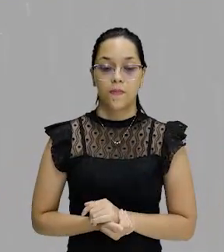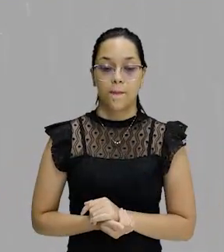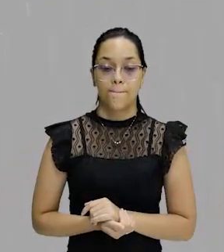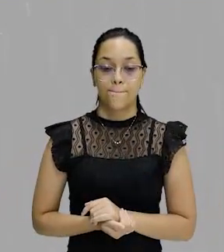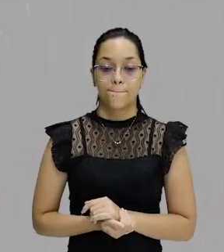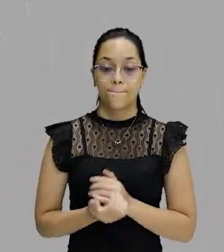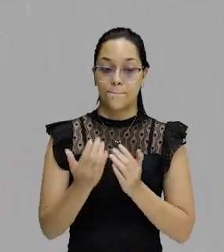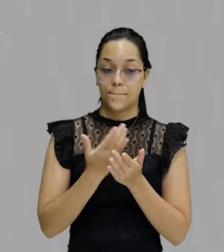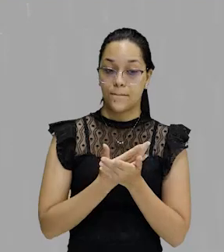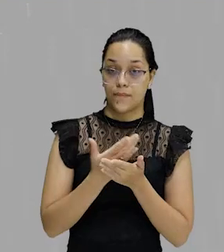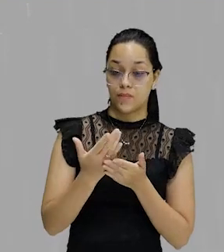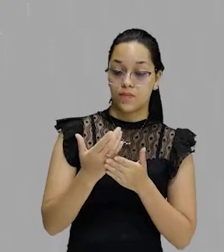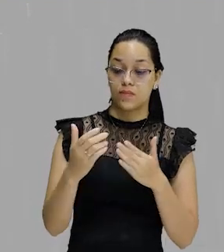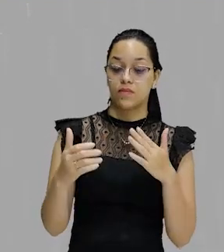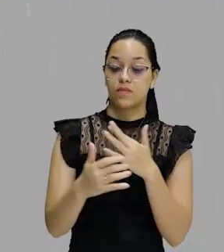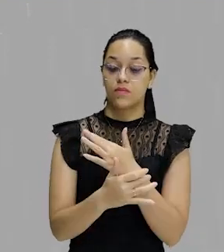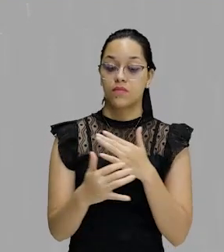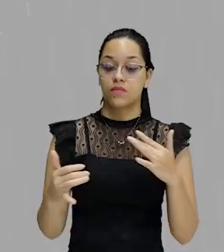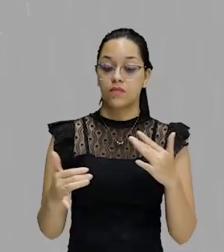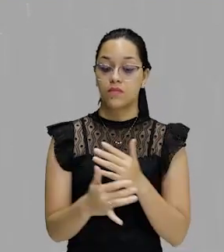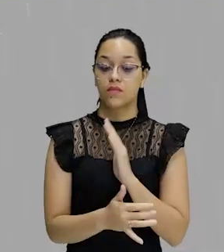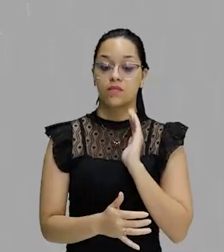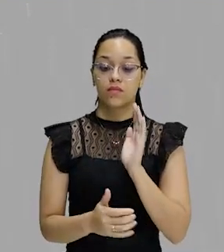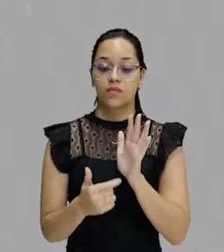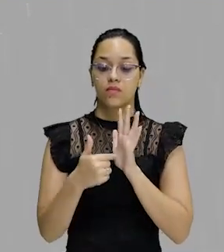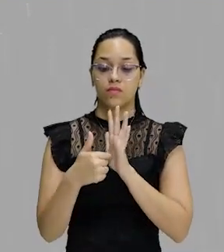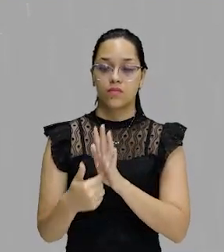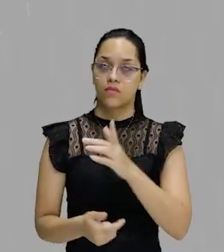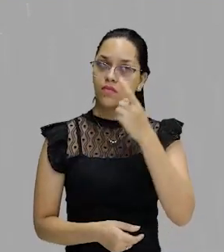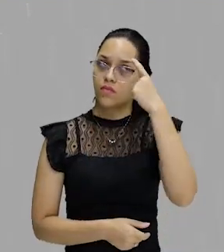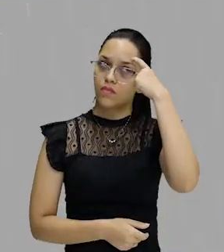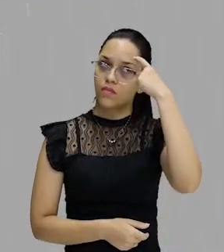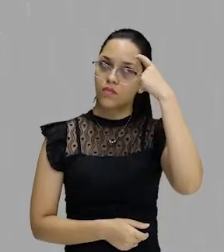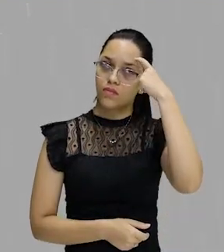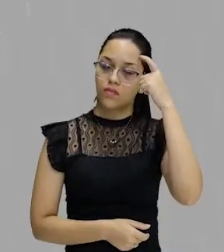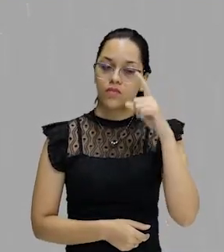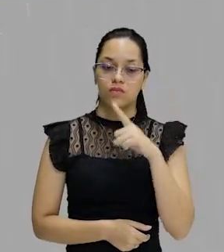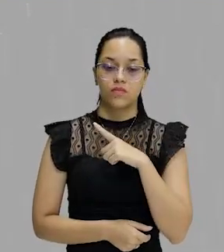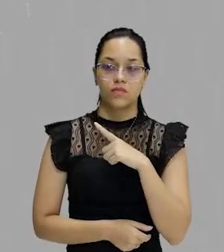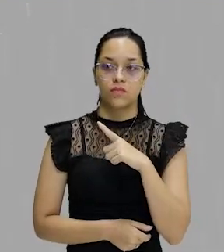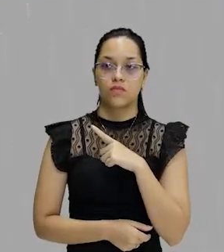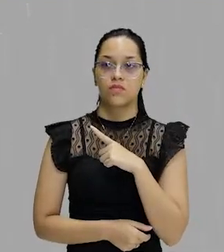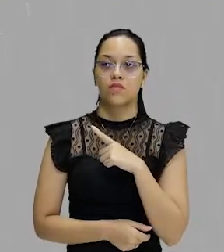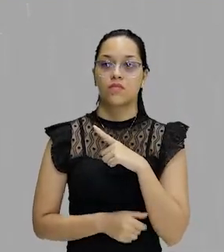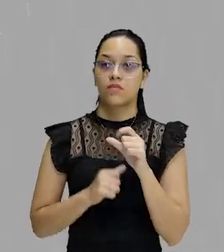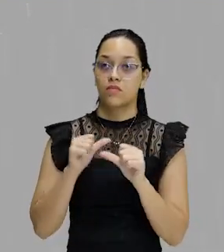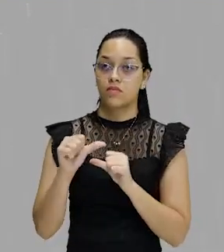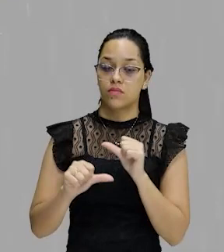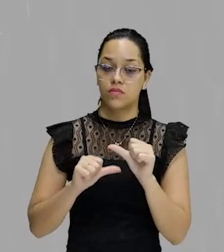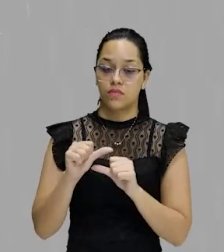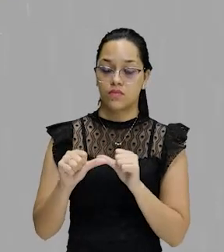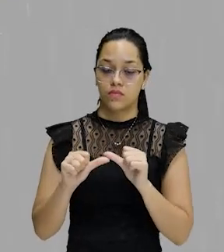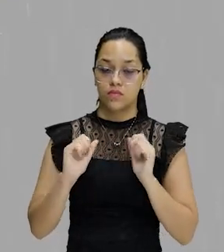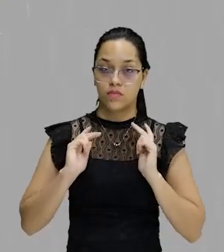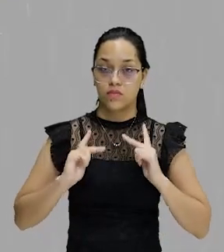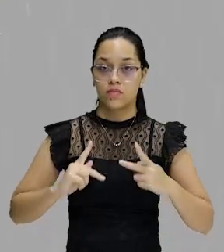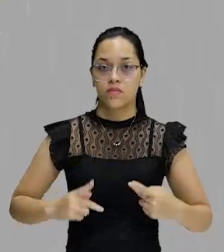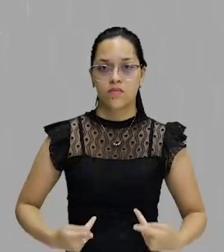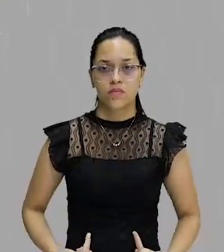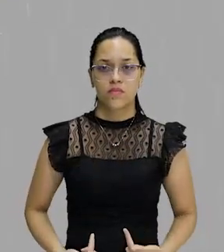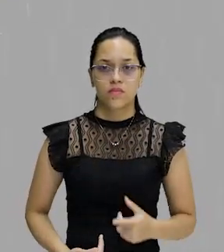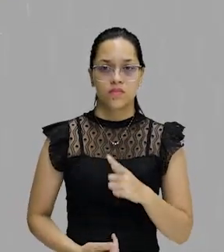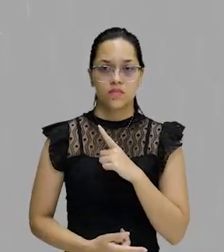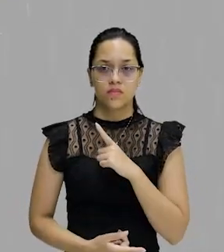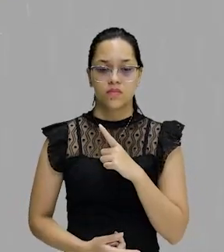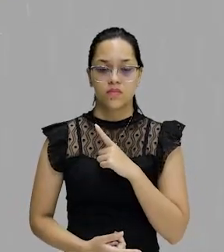vem sinalizando para nós a ideia de uma rearticulação urbana, uma espécie